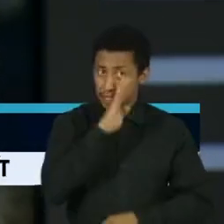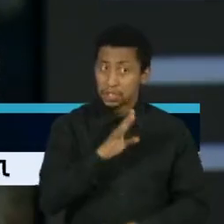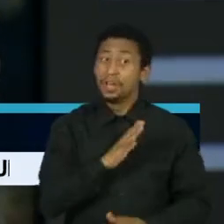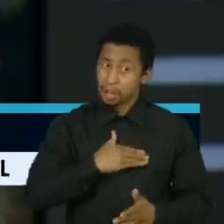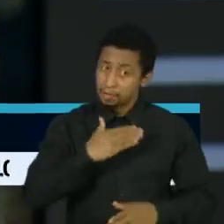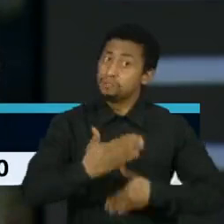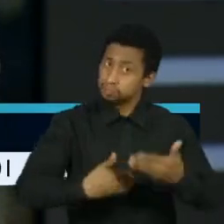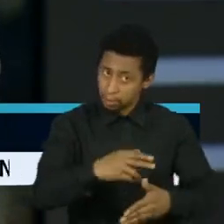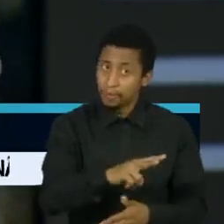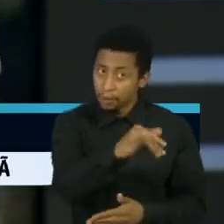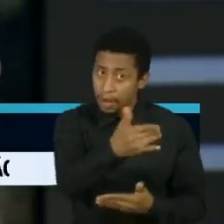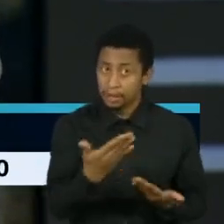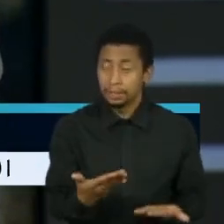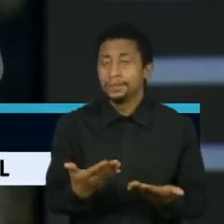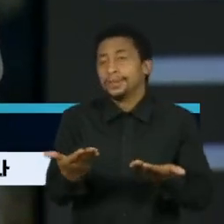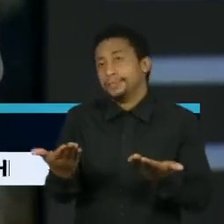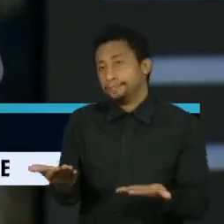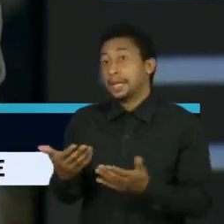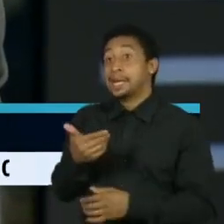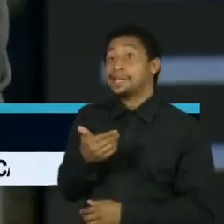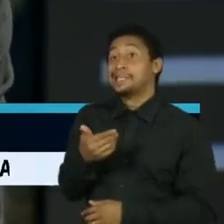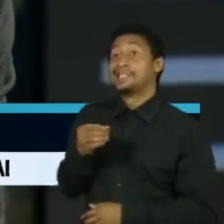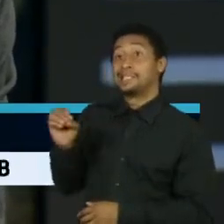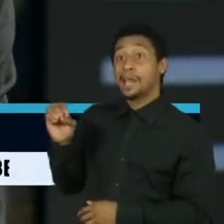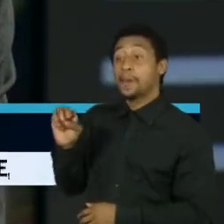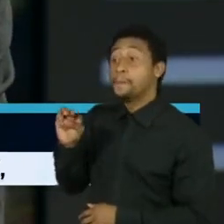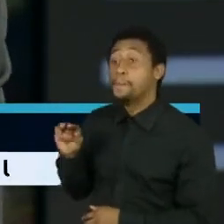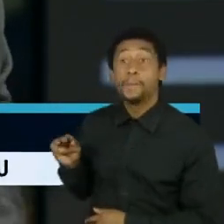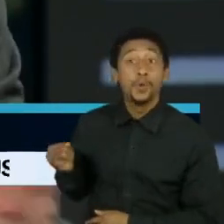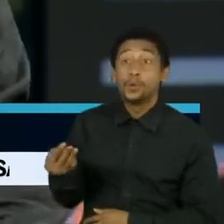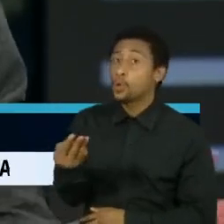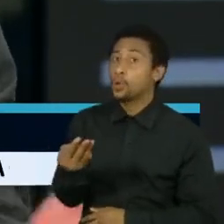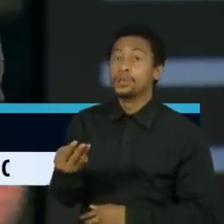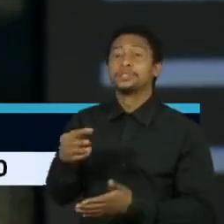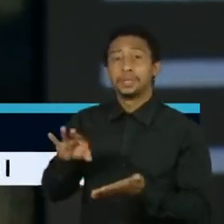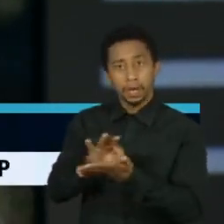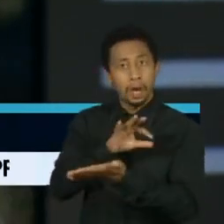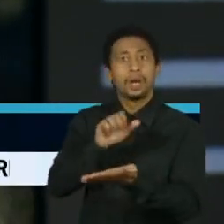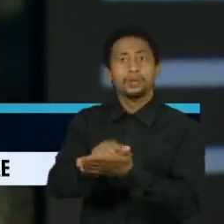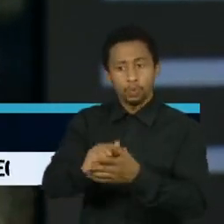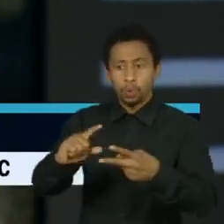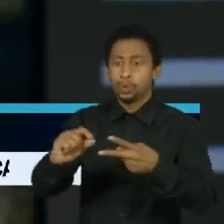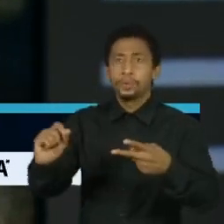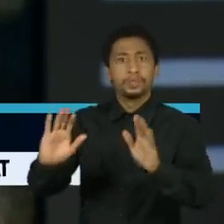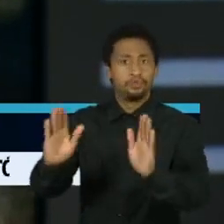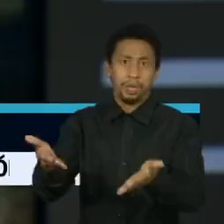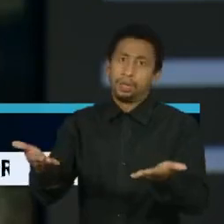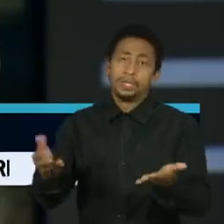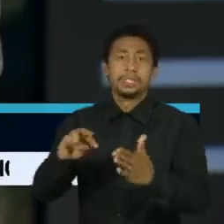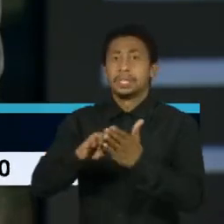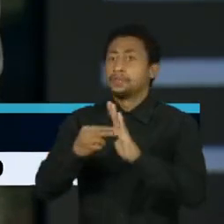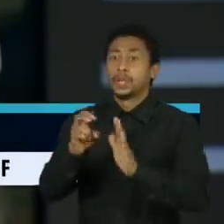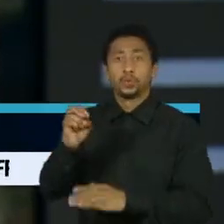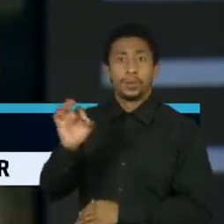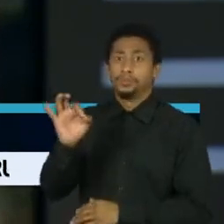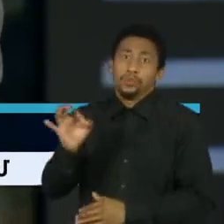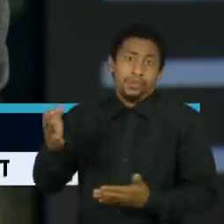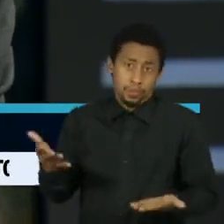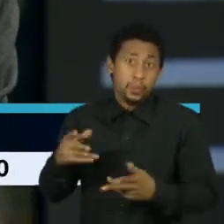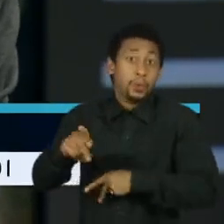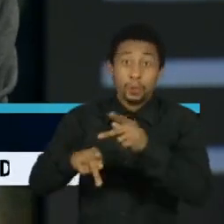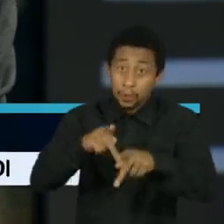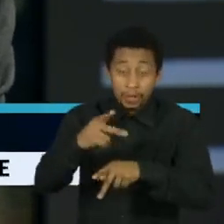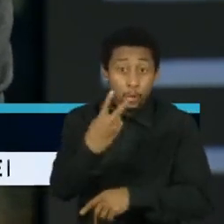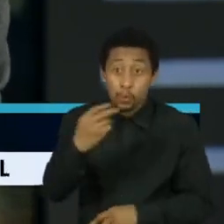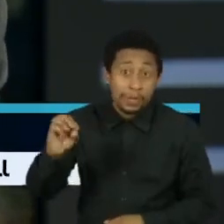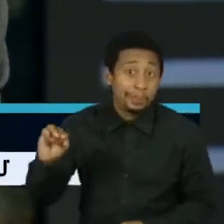vamos dizer, tem 100 milhões de pessoas, basicamente, já no sistema, uma população de 200 milhões. Enfim, vai depender